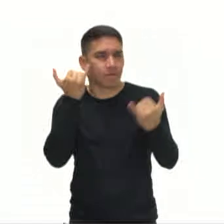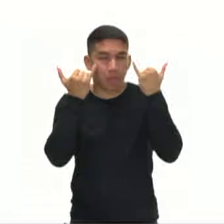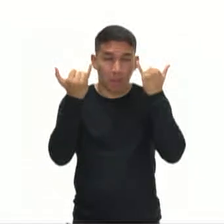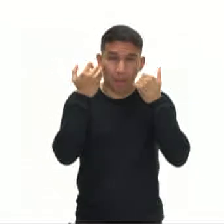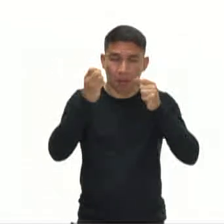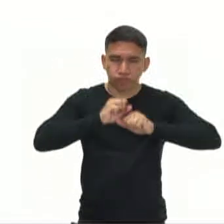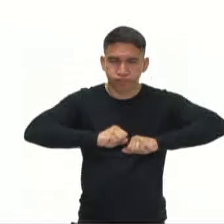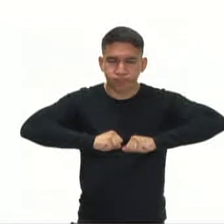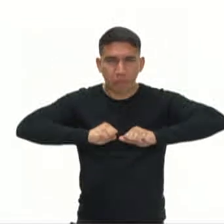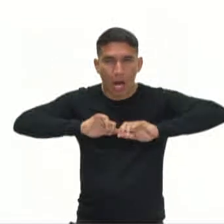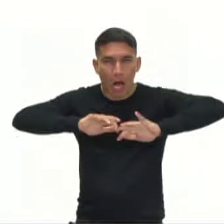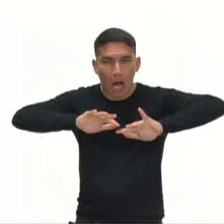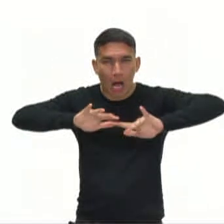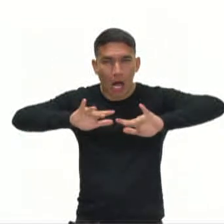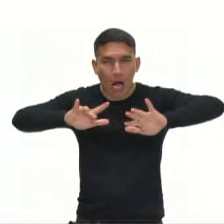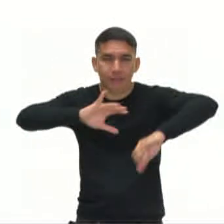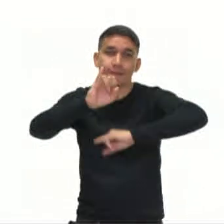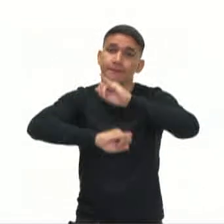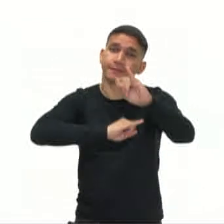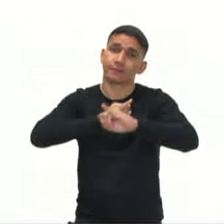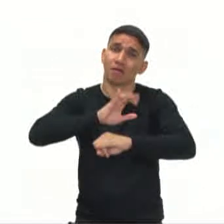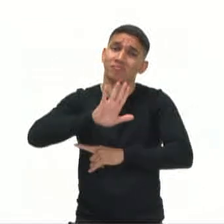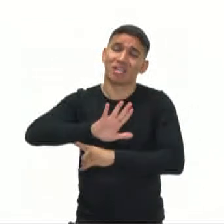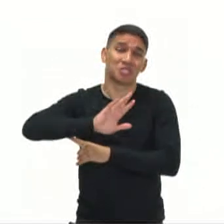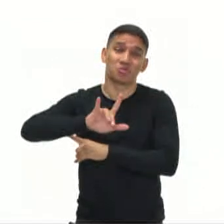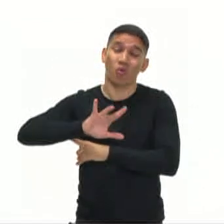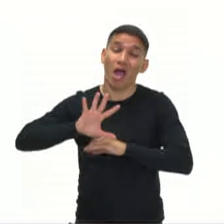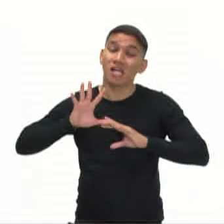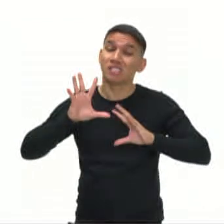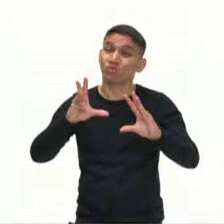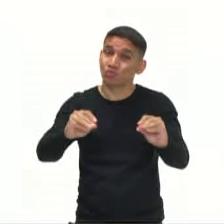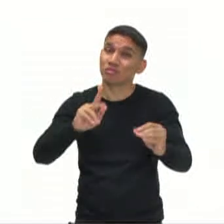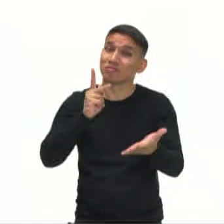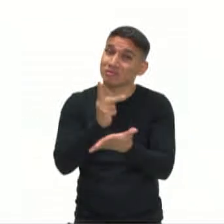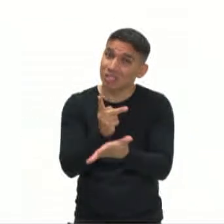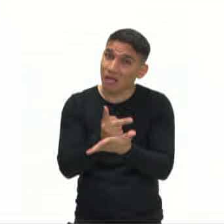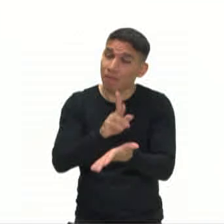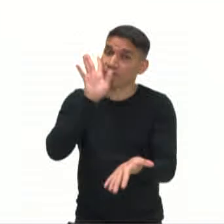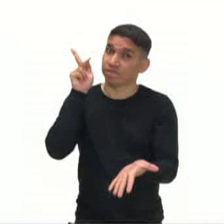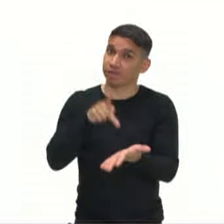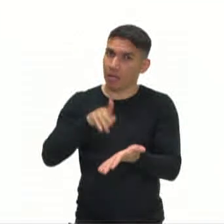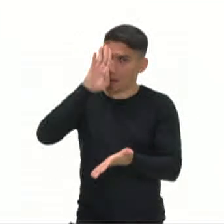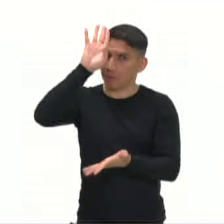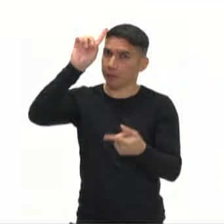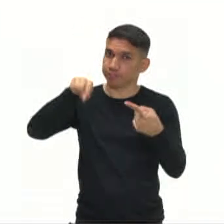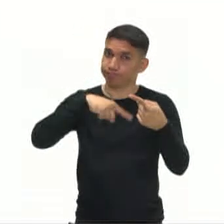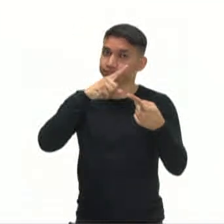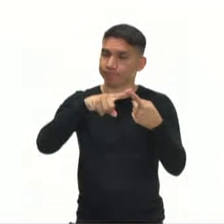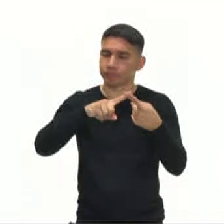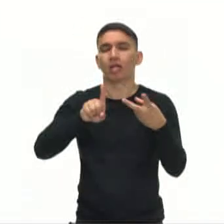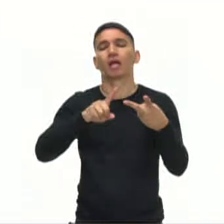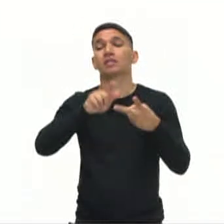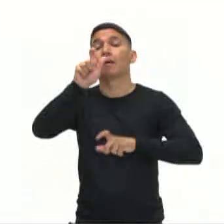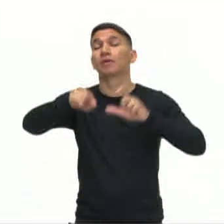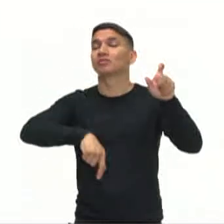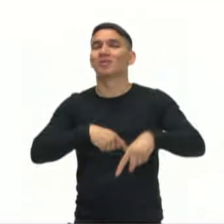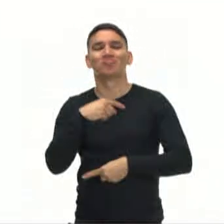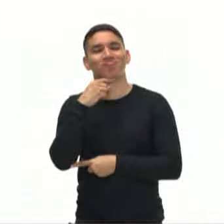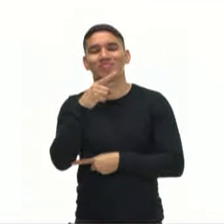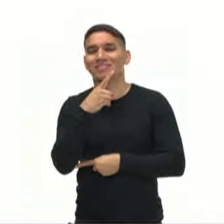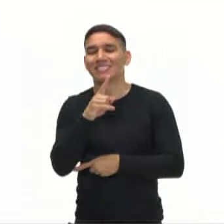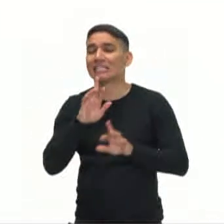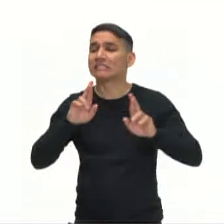espalhadas na internet e nem sempre elas são verdadeiras. Primeira ideia principal: as pessoas não conseguem distinguir o